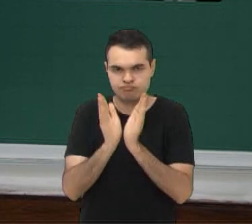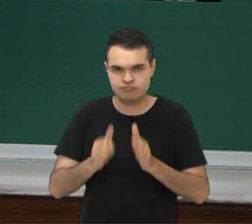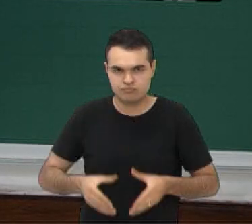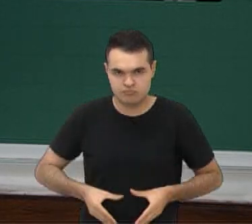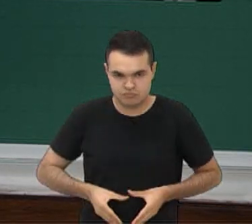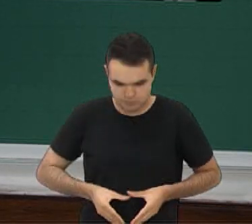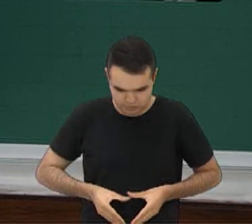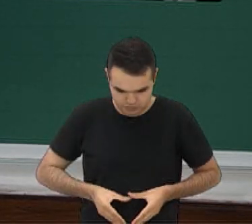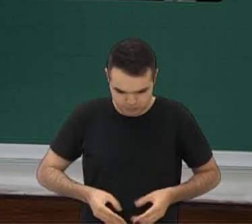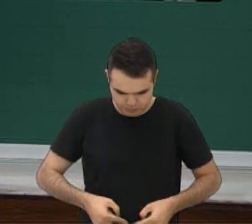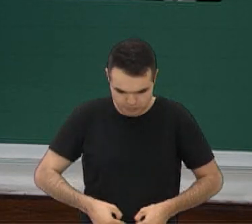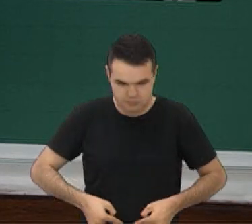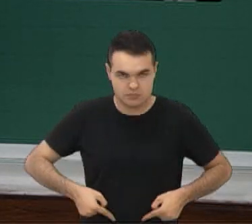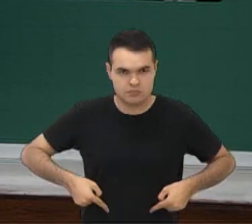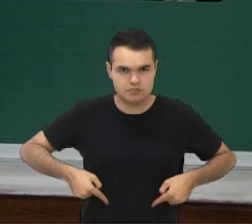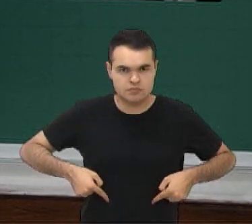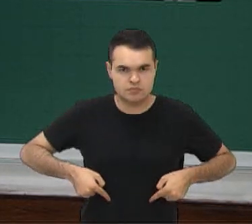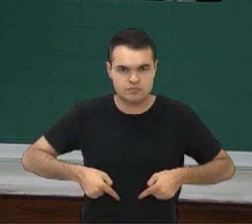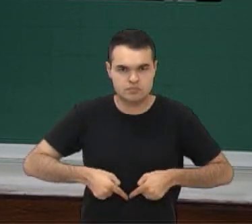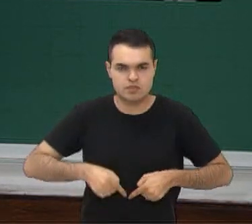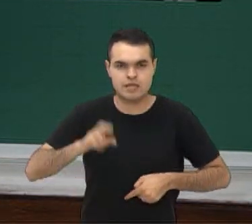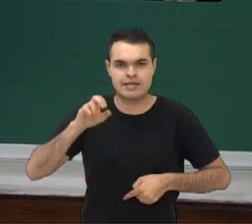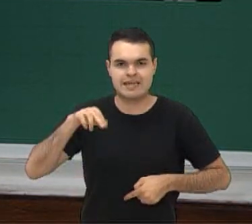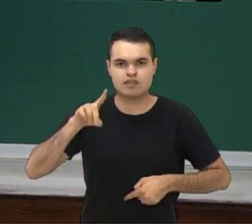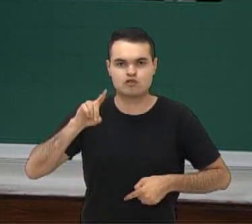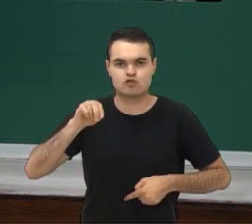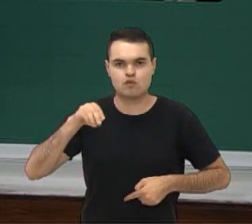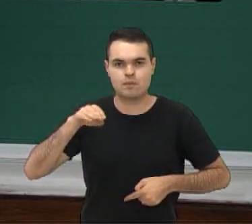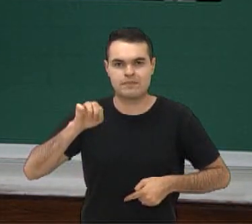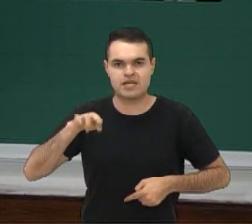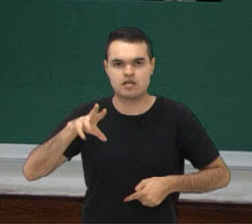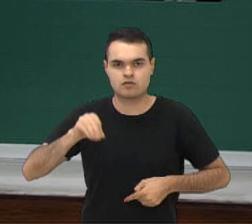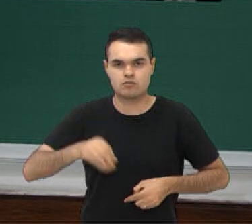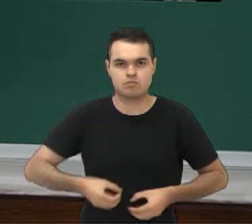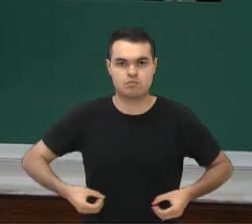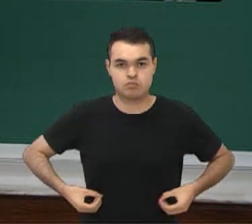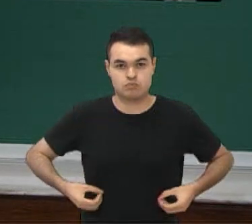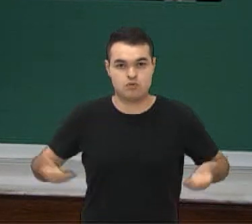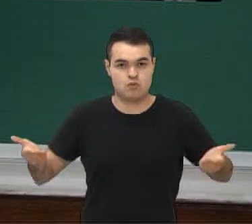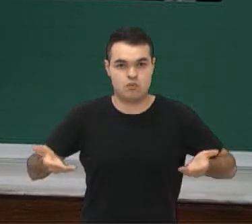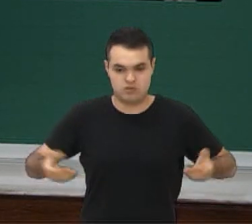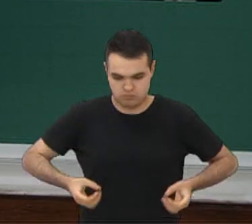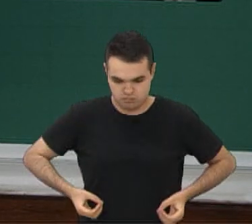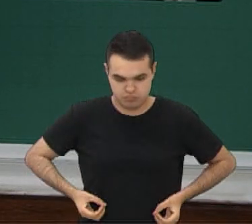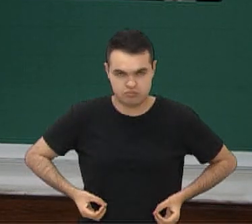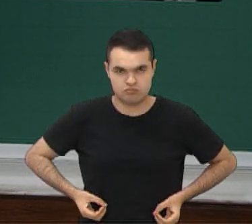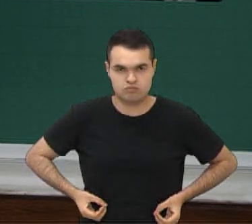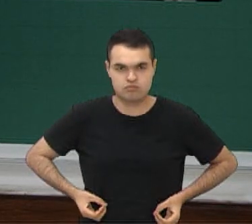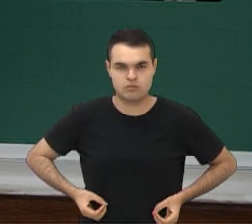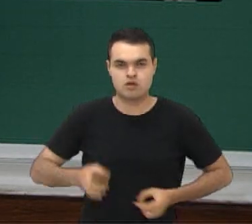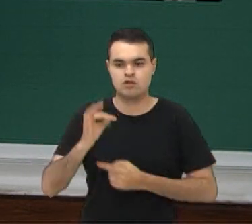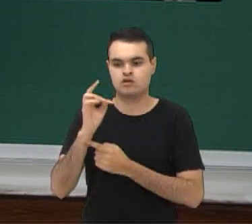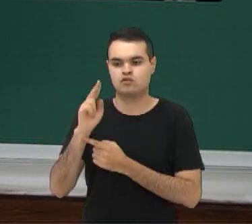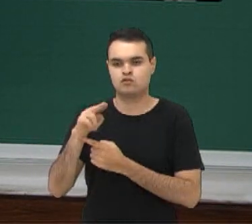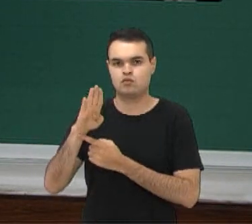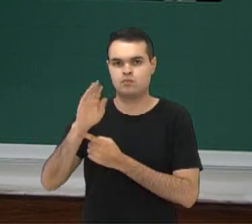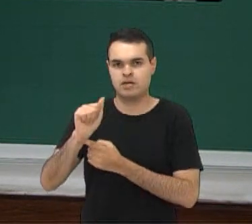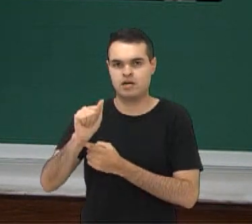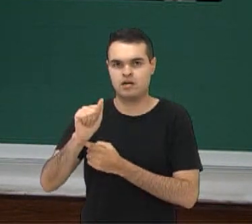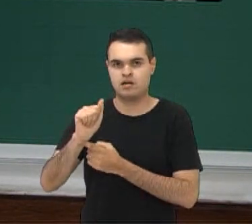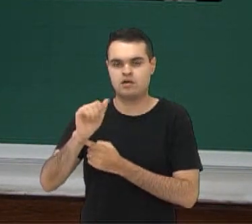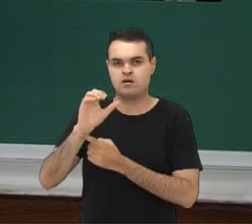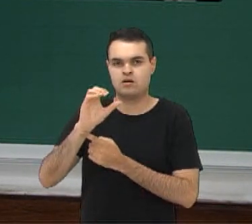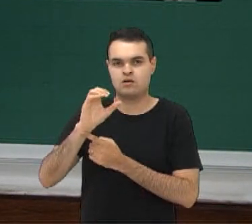Aqui, antigamente a gente chamava de trompas de falópio, mas o termo atual é tuba uterina. E